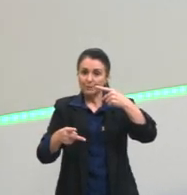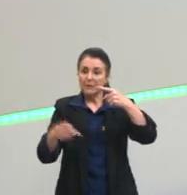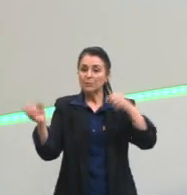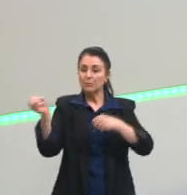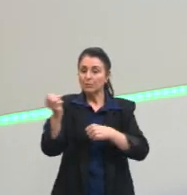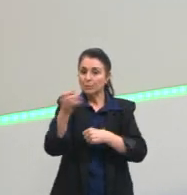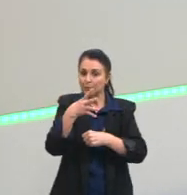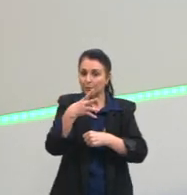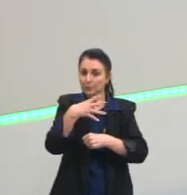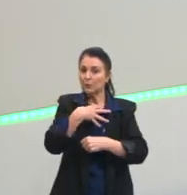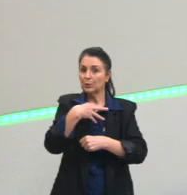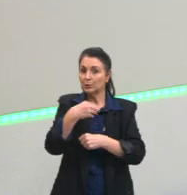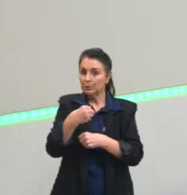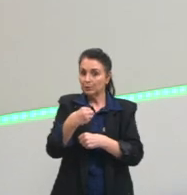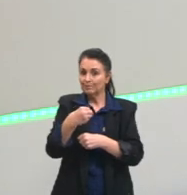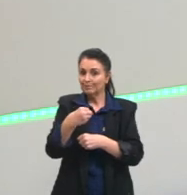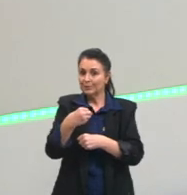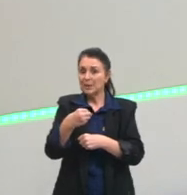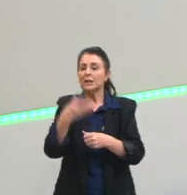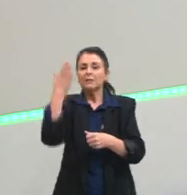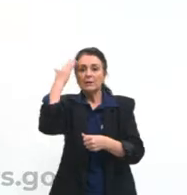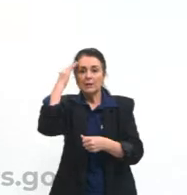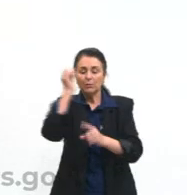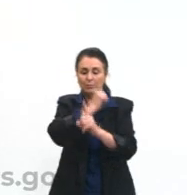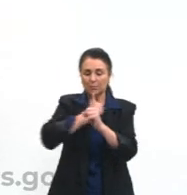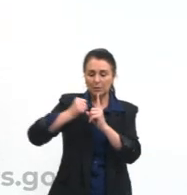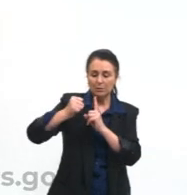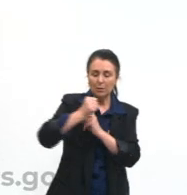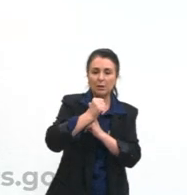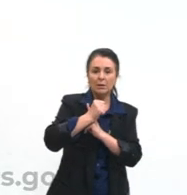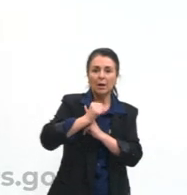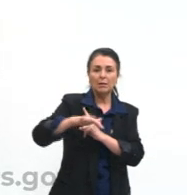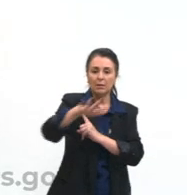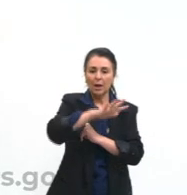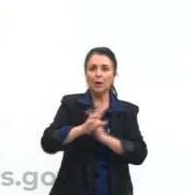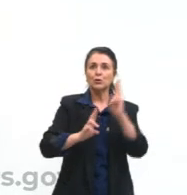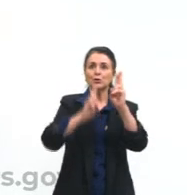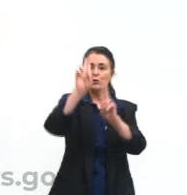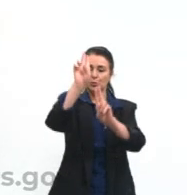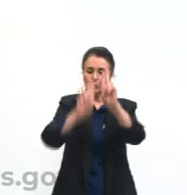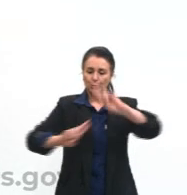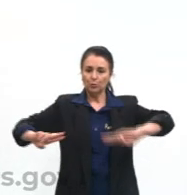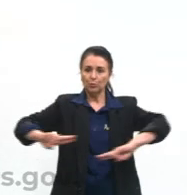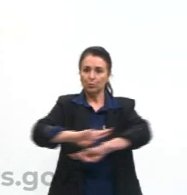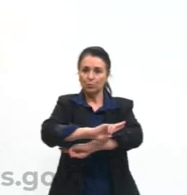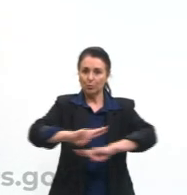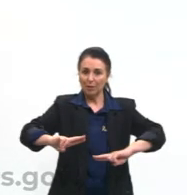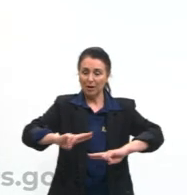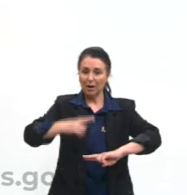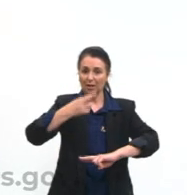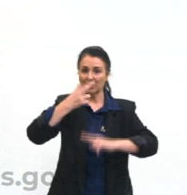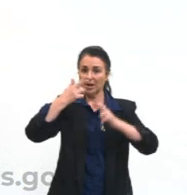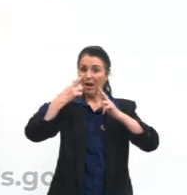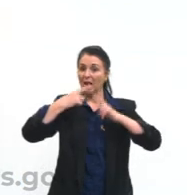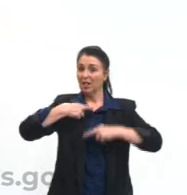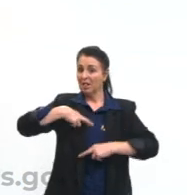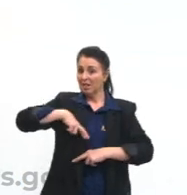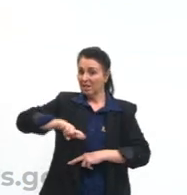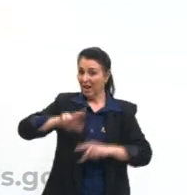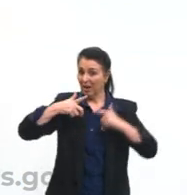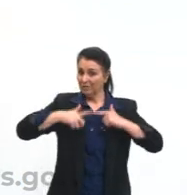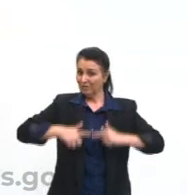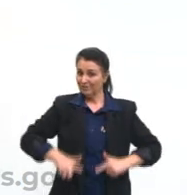que a Sociologia tenta entender né E aí uma sociedade Urbana lycra capitalista racionalista